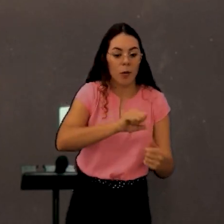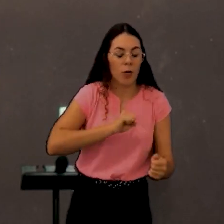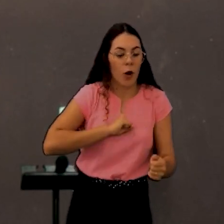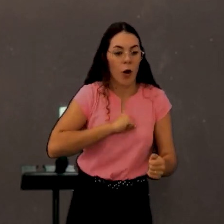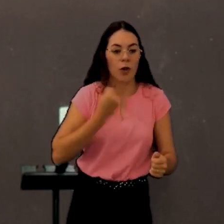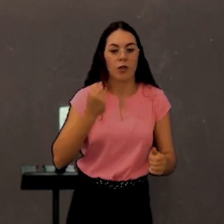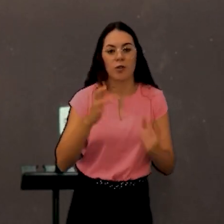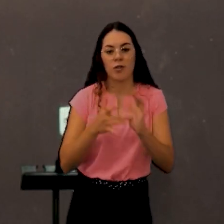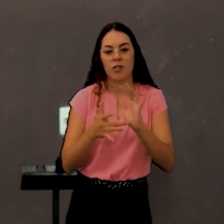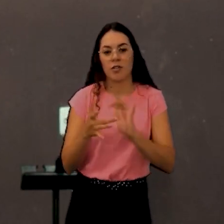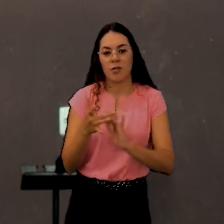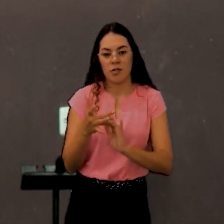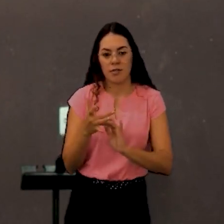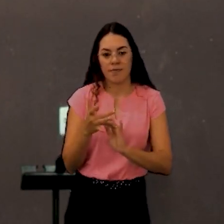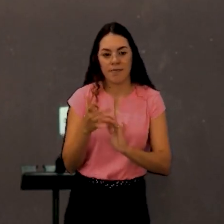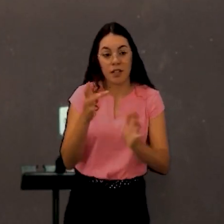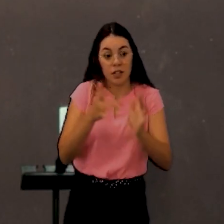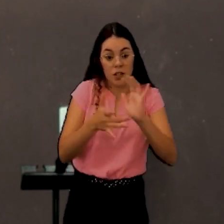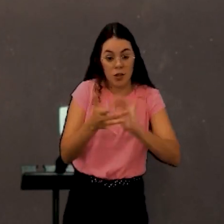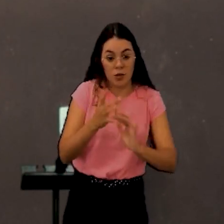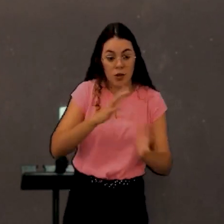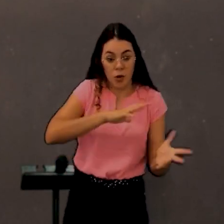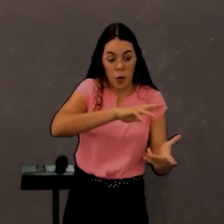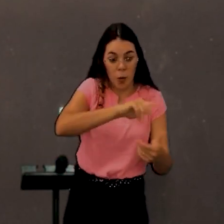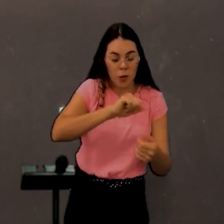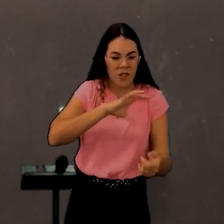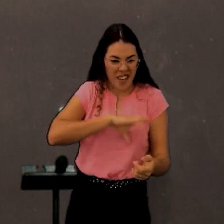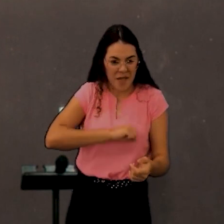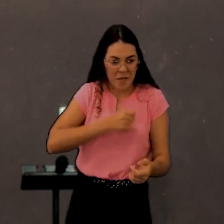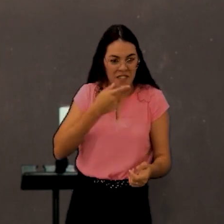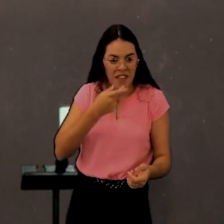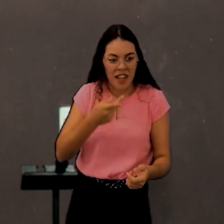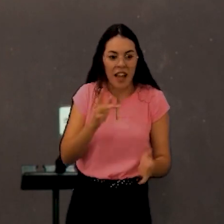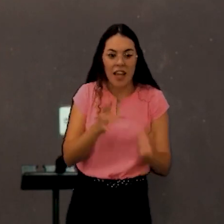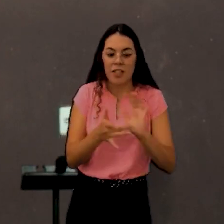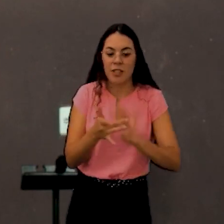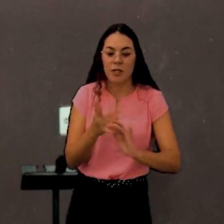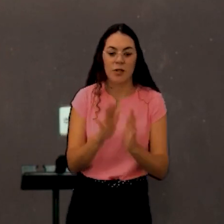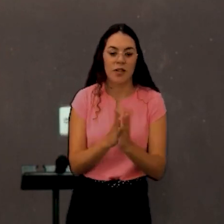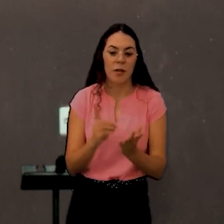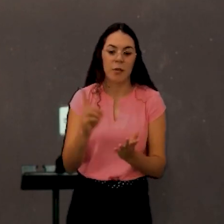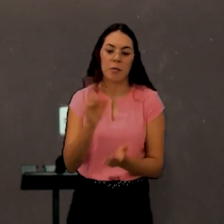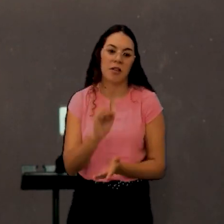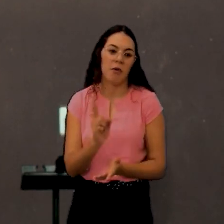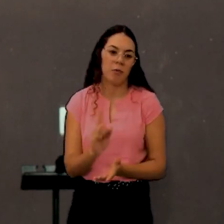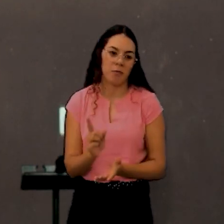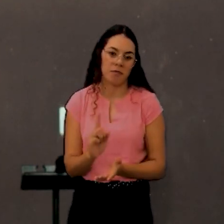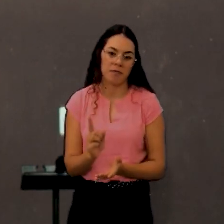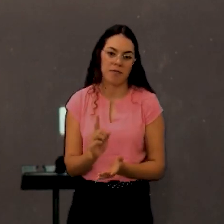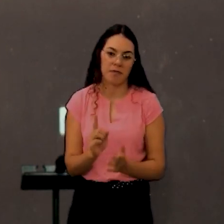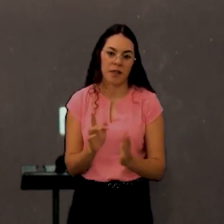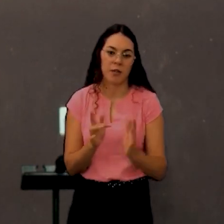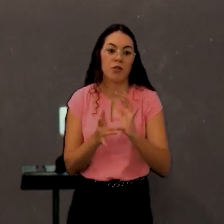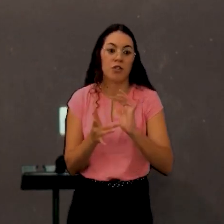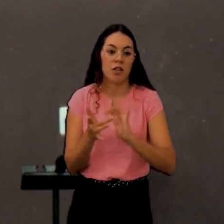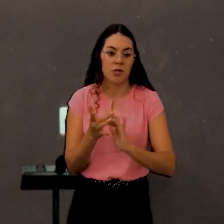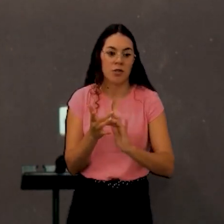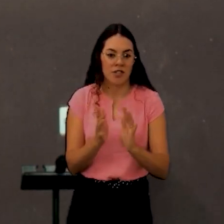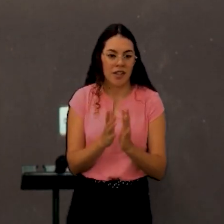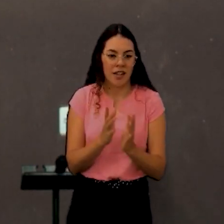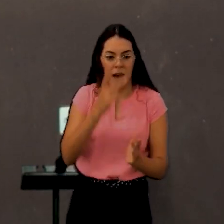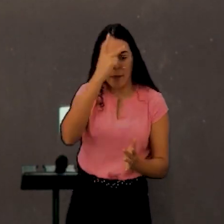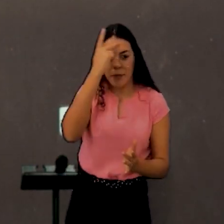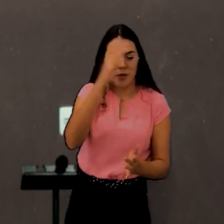uma coisa: esse Jesus que o mundo ama, não é o Jesus da Bíblia. Esse Jesus aí que o pessoal